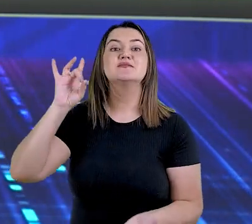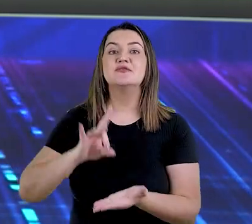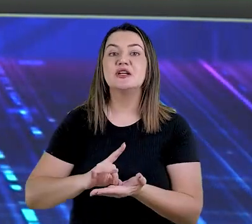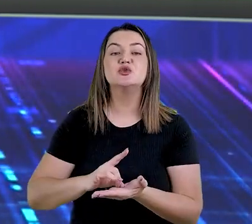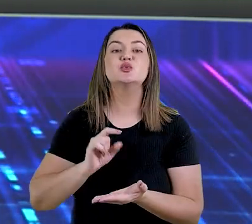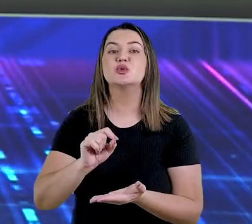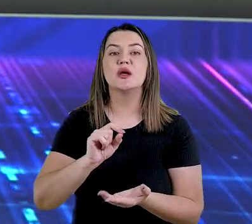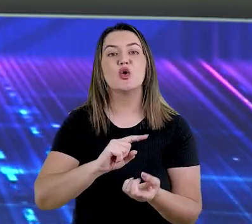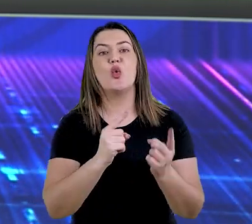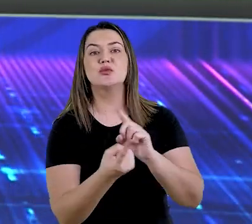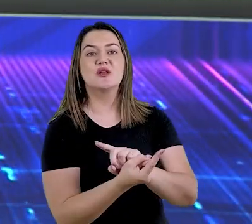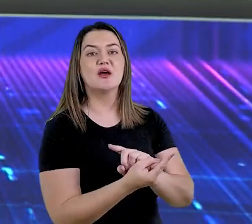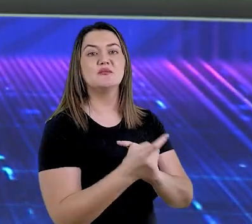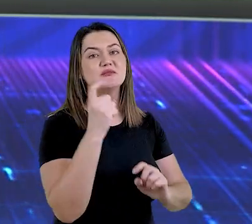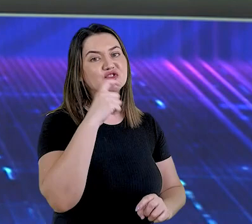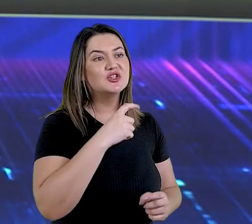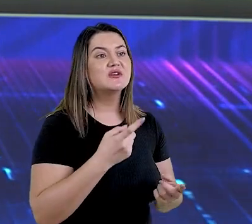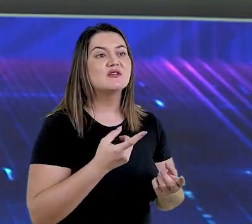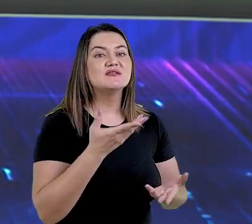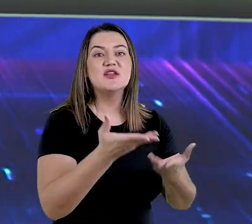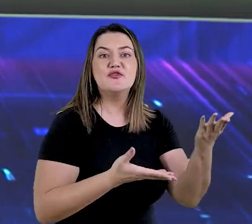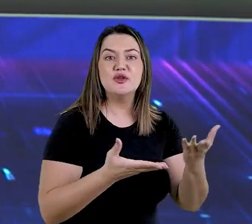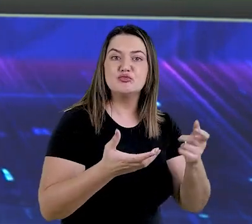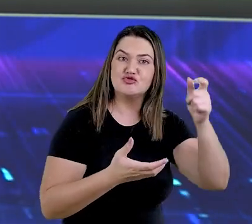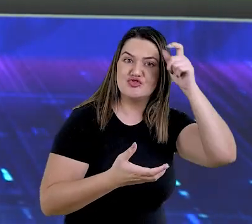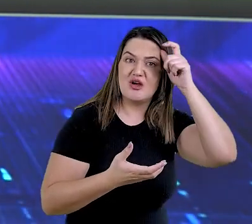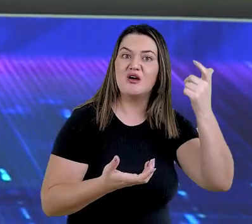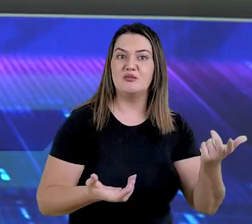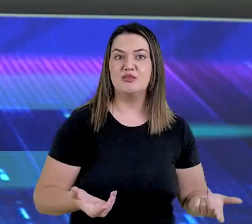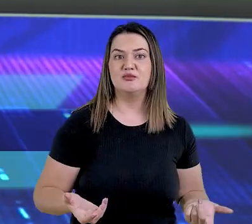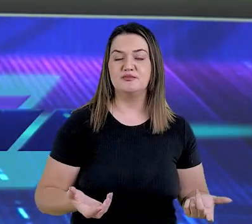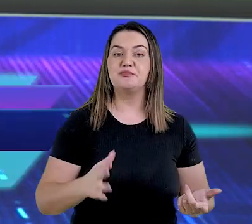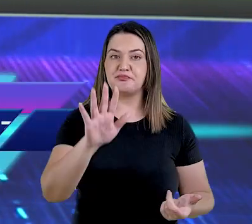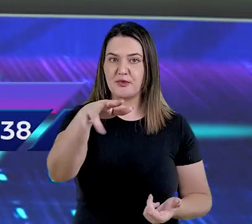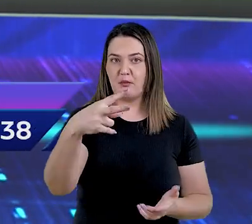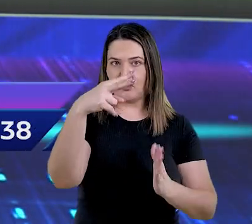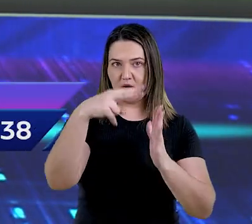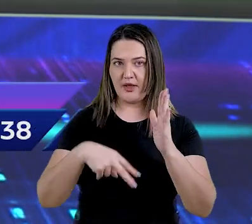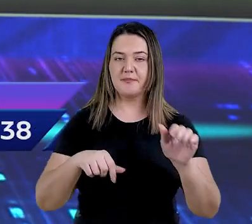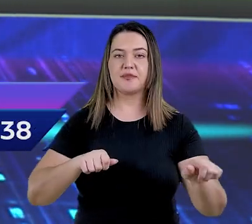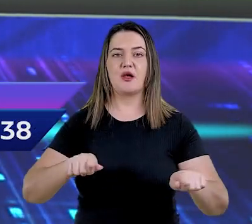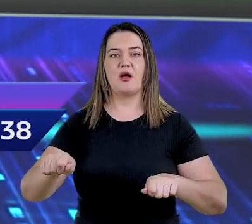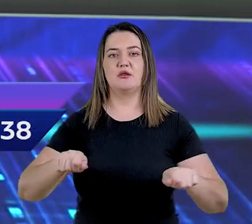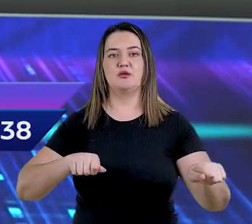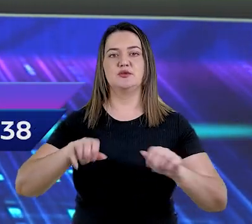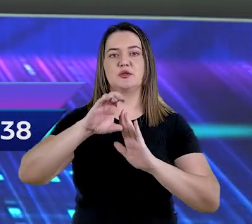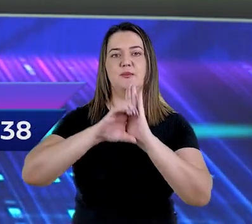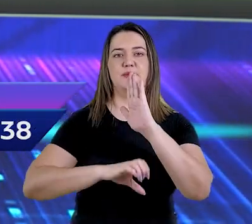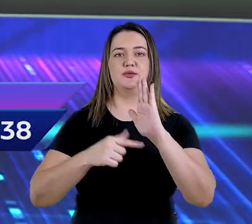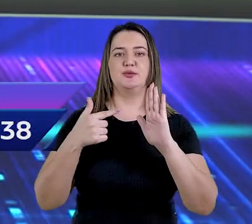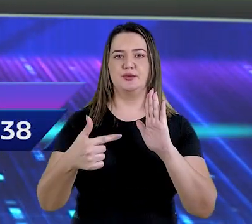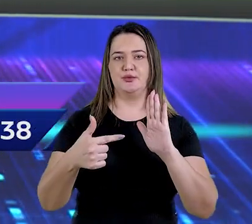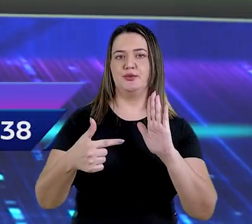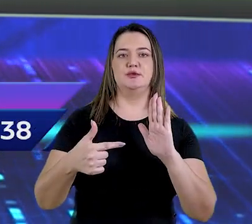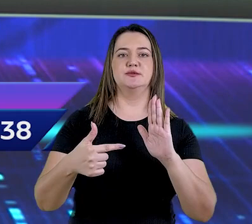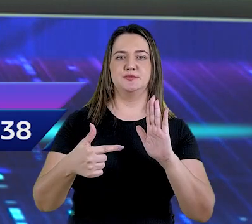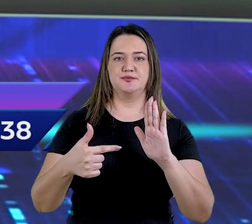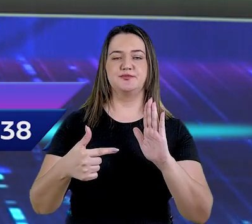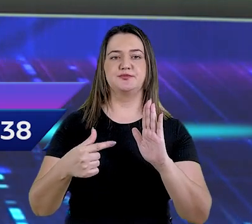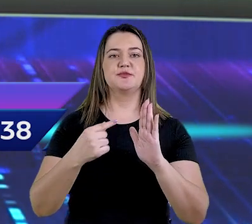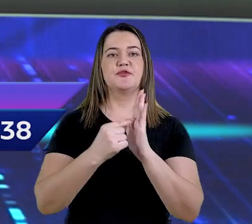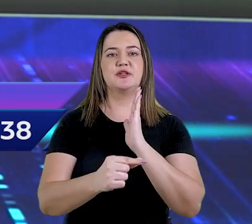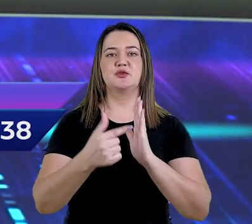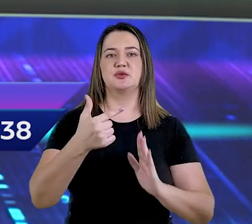fazer? Abra comigo a Bíblia. Atos capítulo 2, versos 37 e 38. Atos